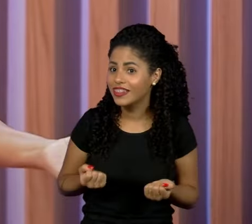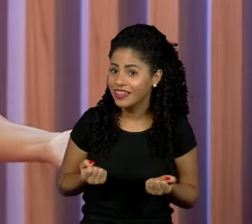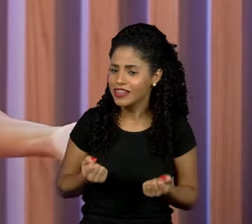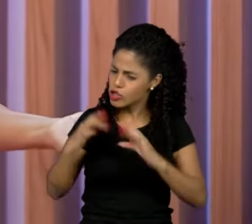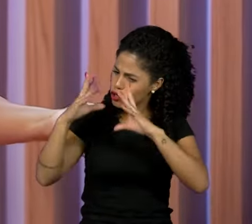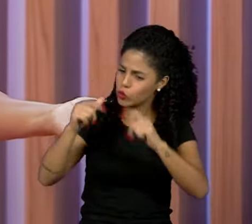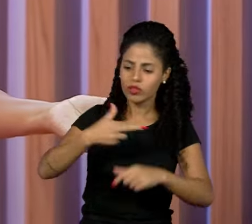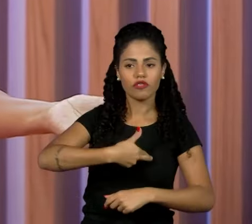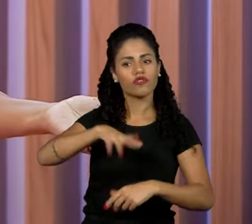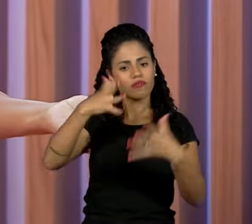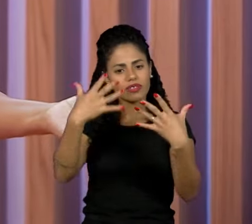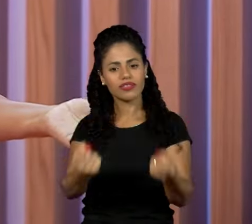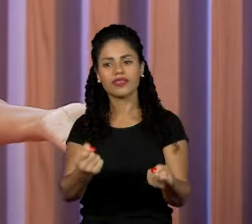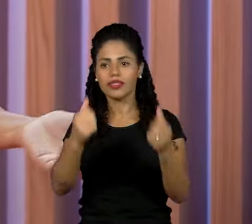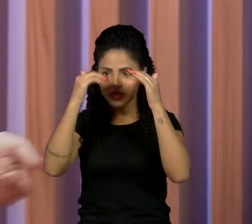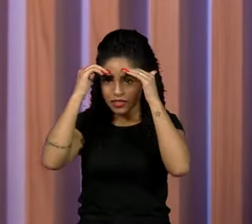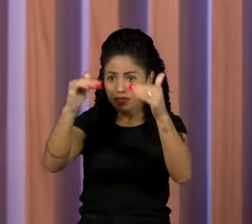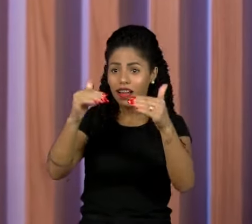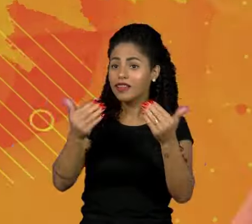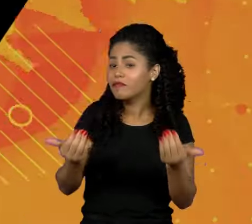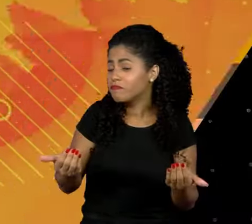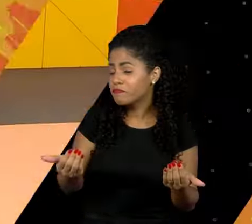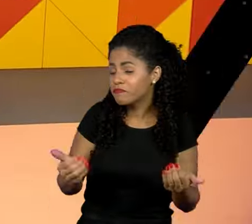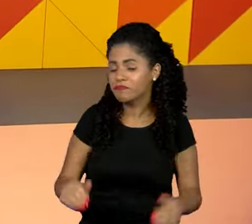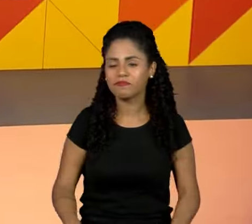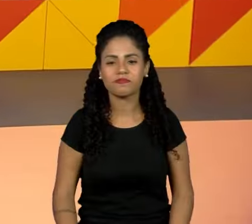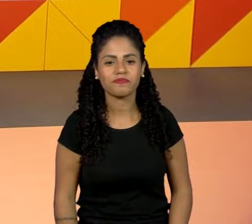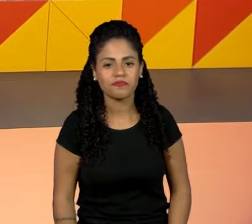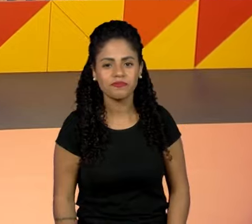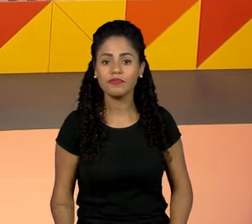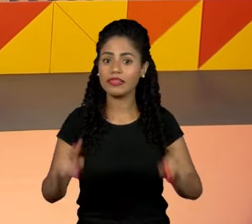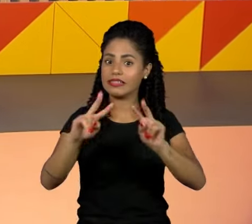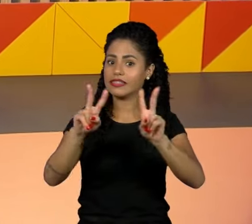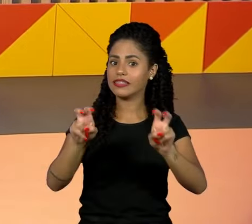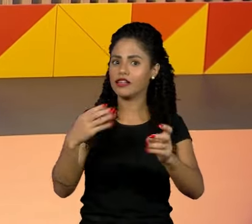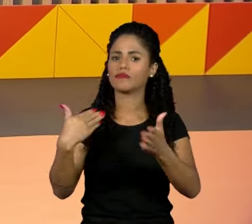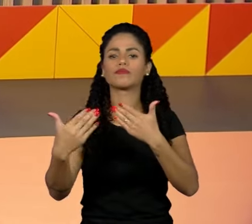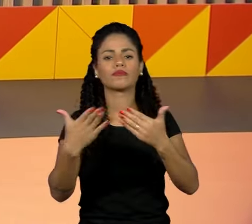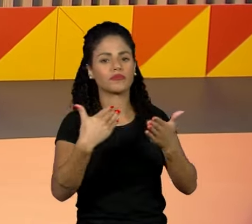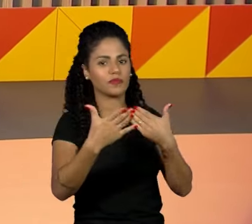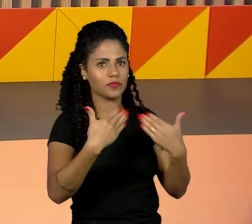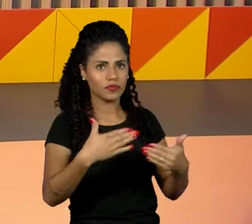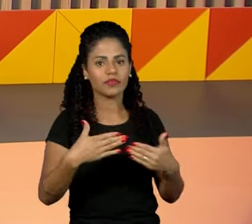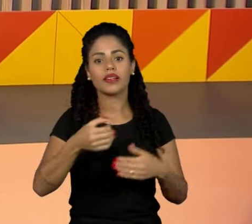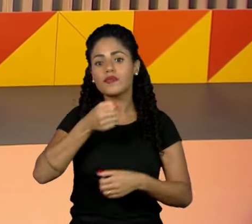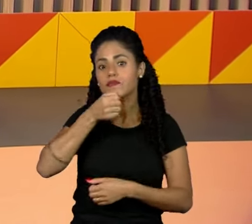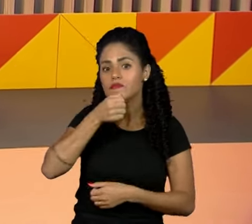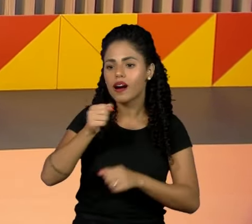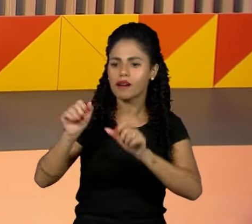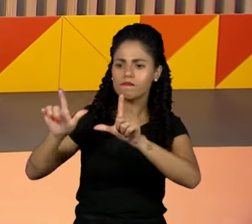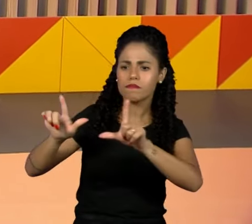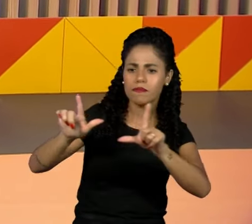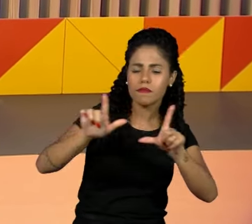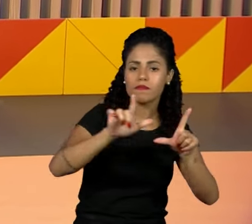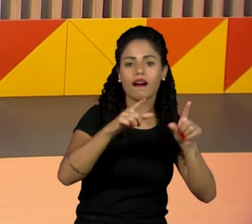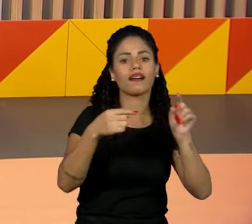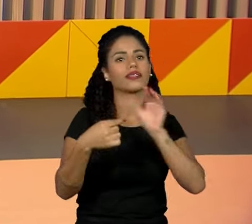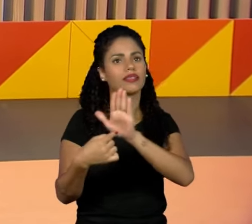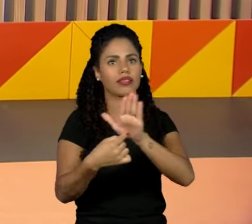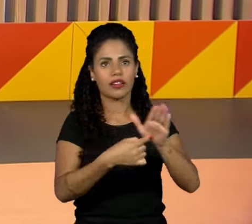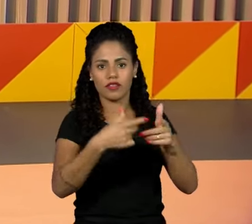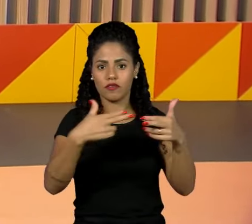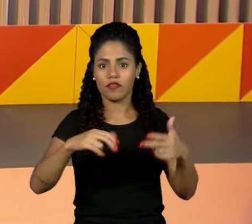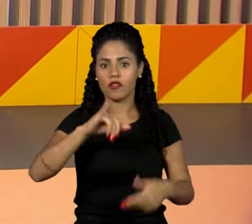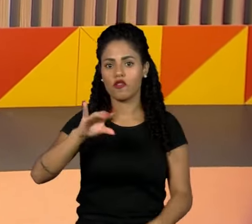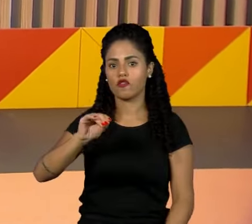as religiões, todas devem ser respeitadas, né? E esse tema foi discutido em diferentes programas esse ano. Quando a Larissa Fontana e o